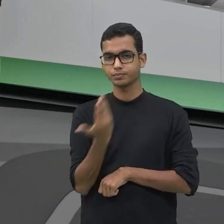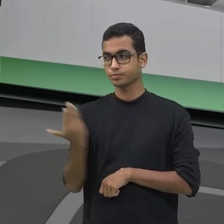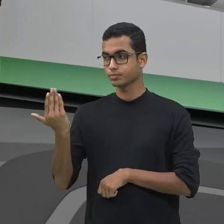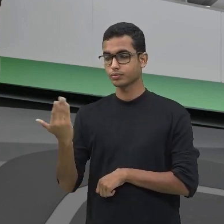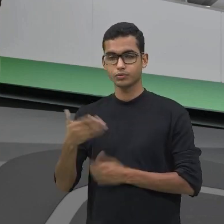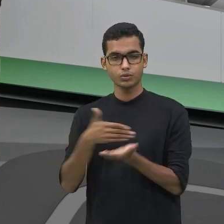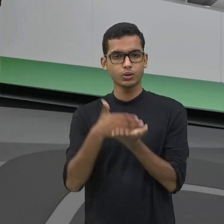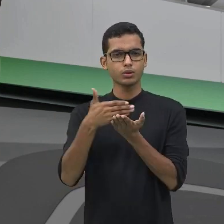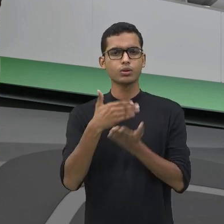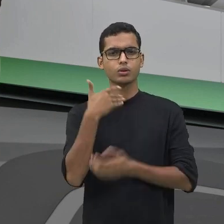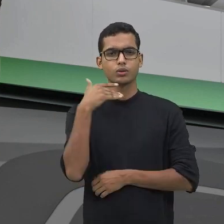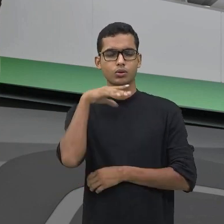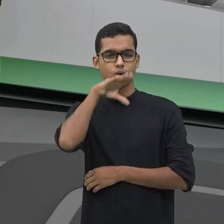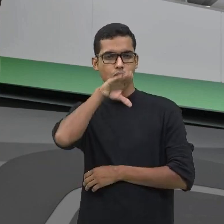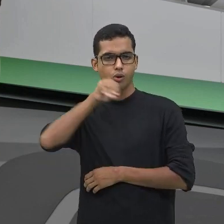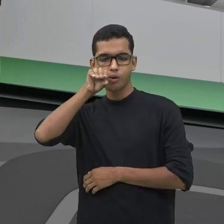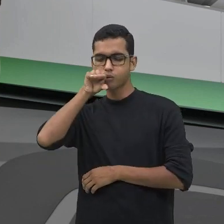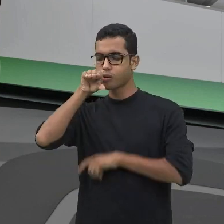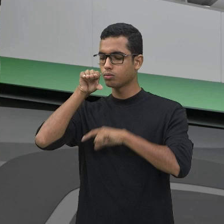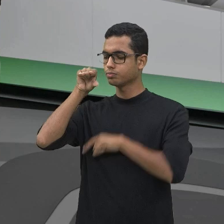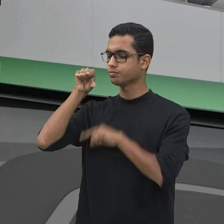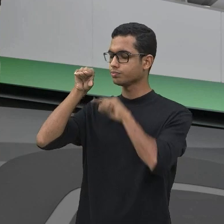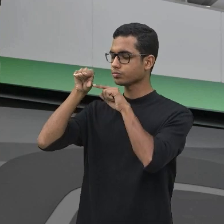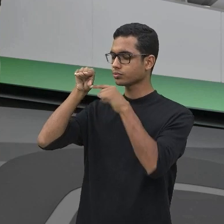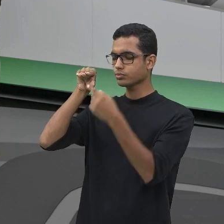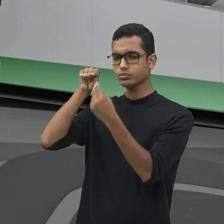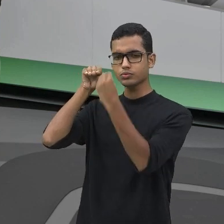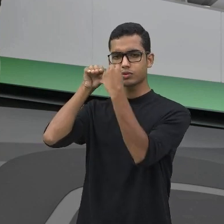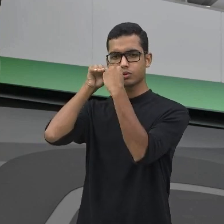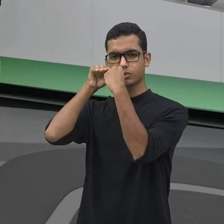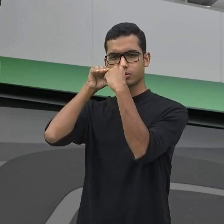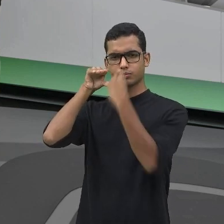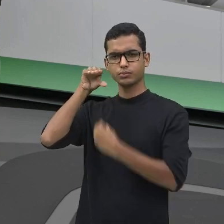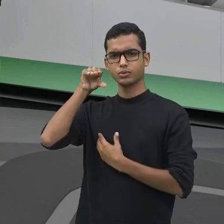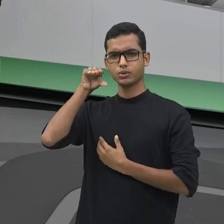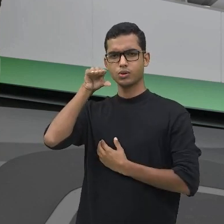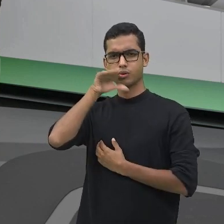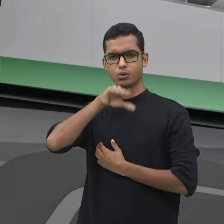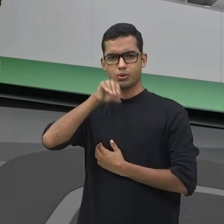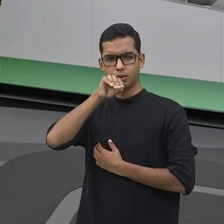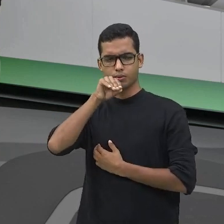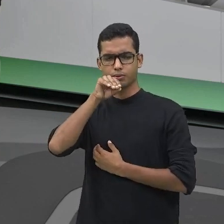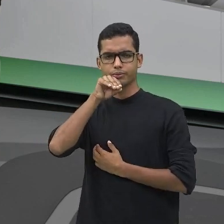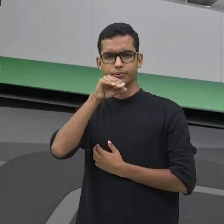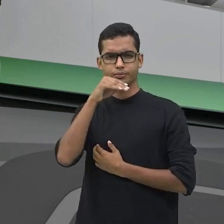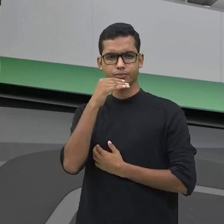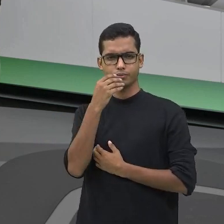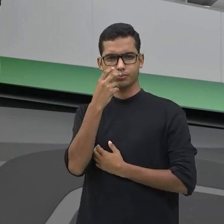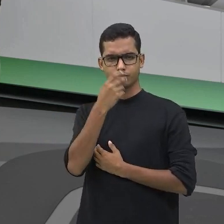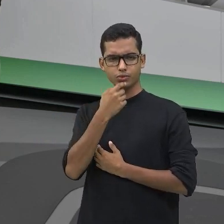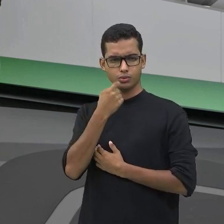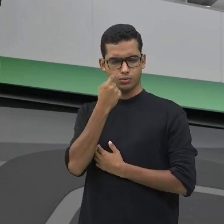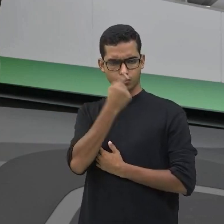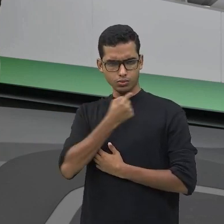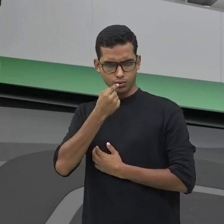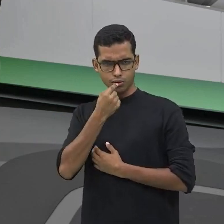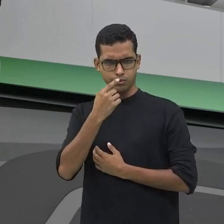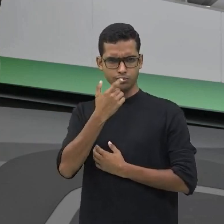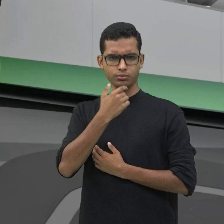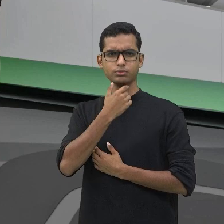boca, tá? Eu tenho a boca. E aqui logo eu tenho a faringe, que é a nossa